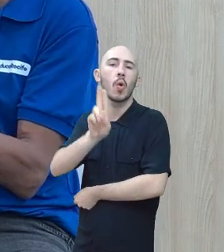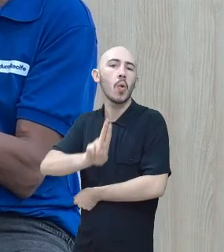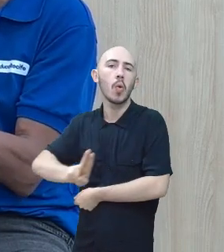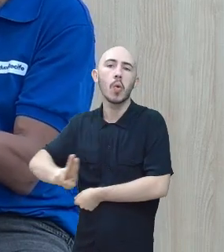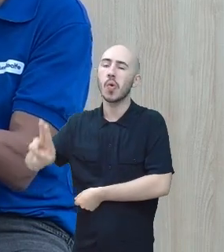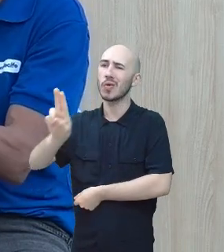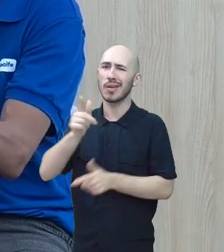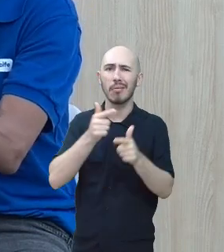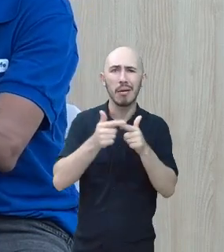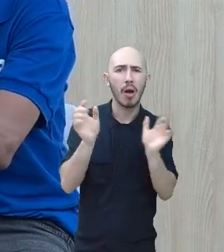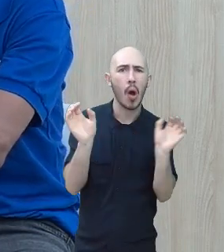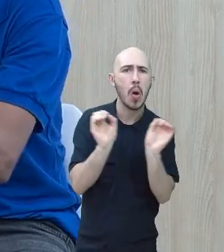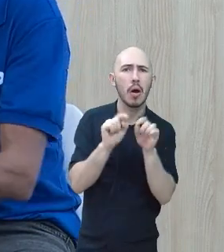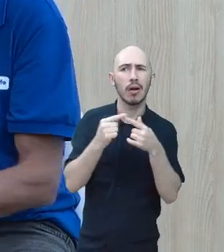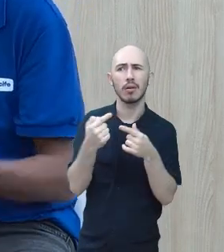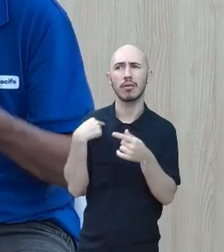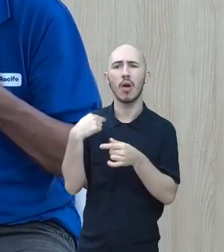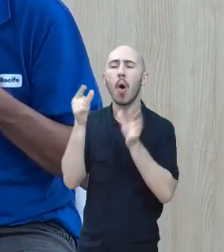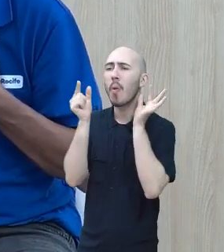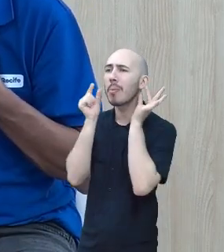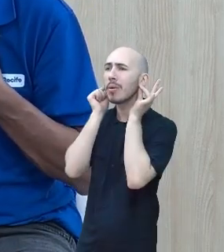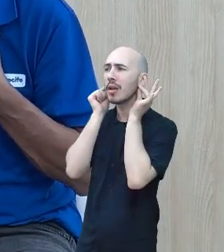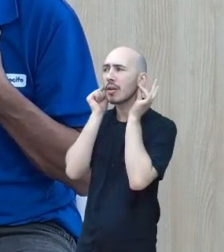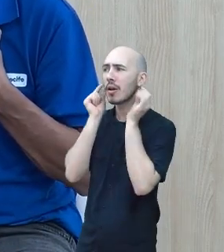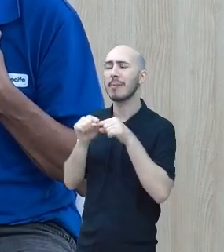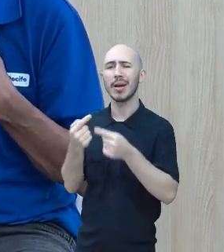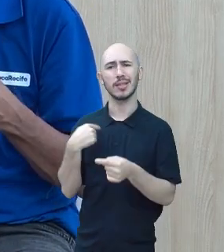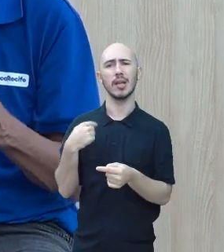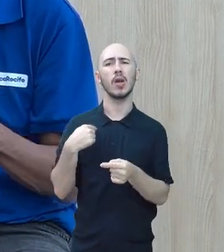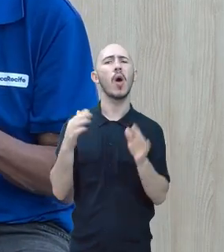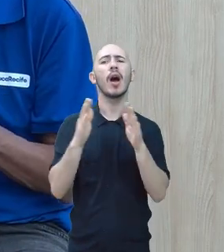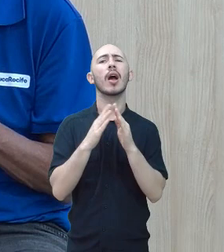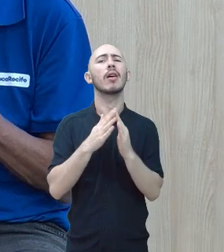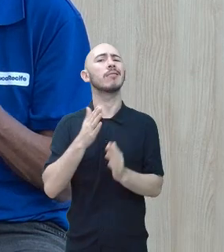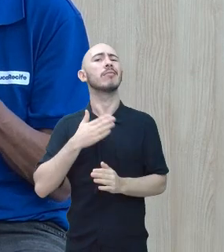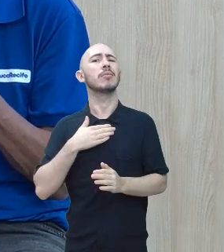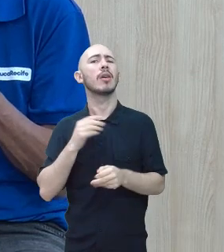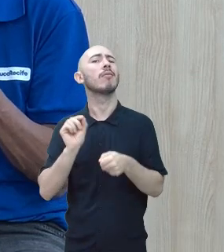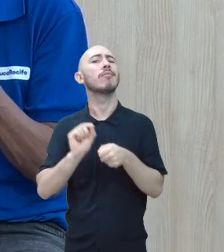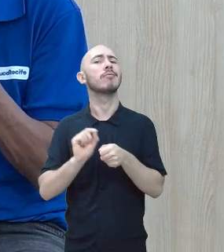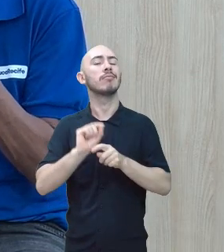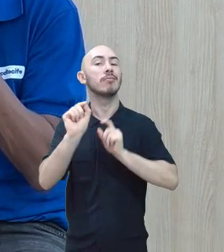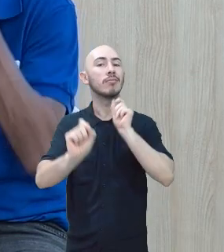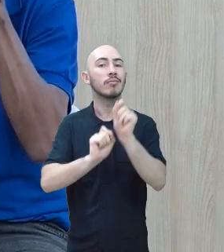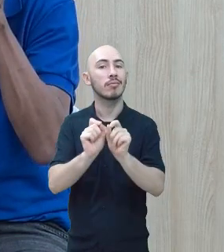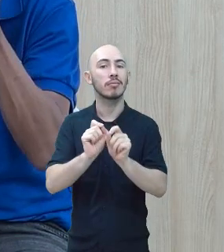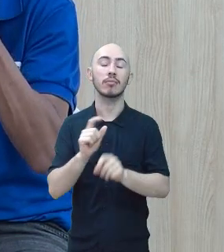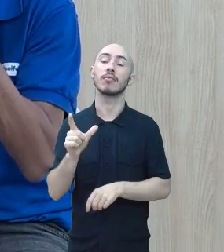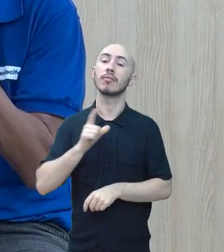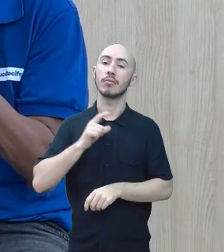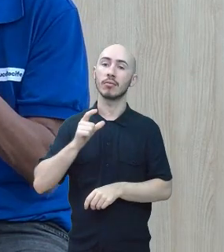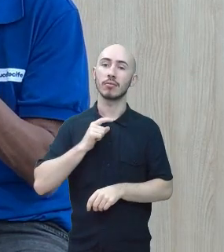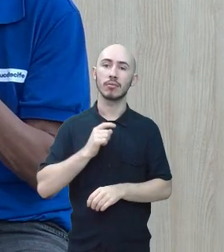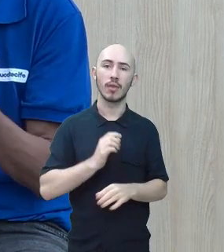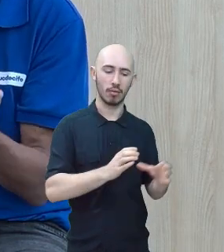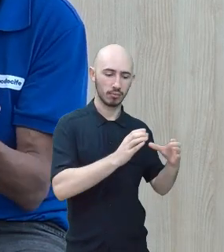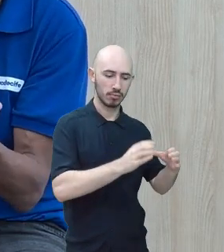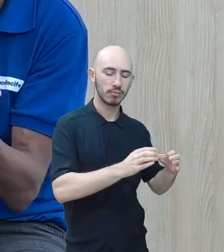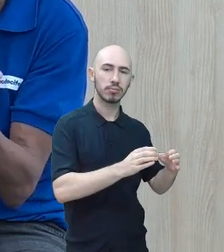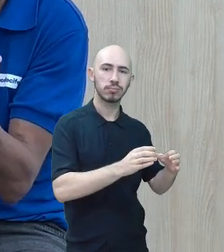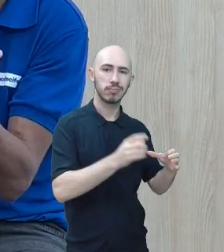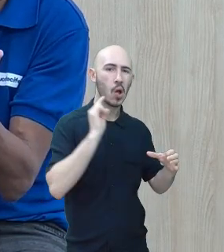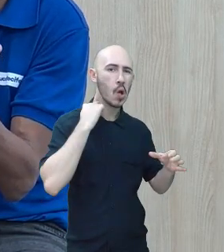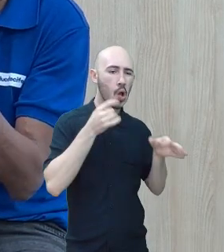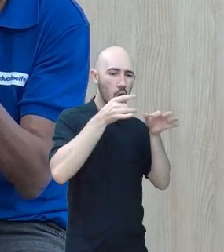nenhum essa questão. Tu mostrou os brincos aqui. Mas o que é que eu faço na minha casa, gente? Na minha casa eu tenho uma lixeira só, uma só. Eu coloquei